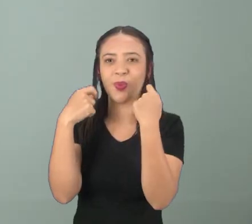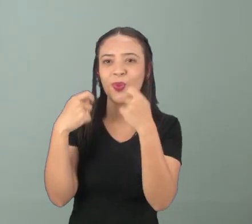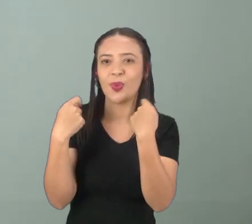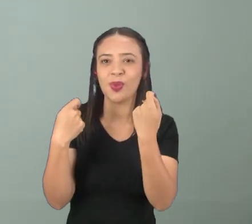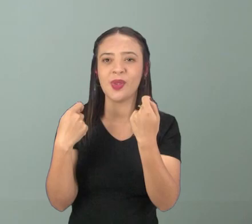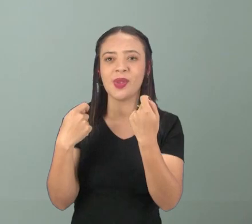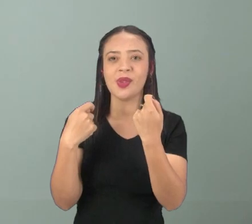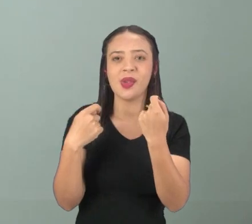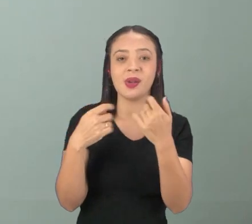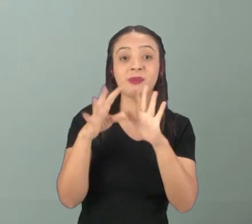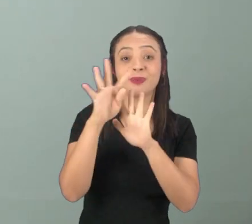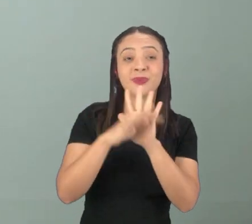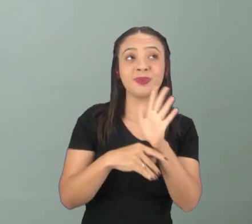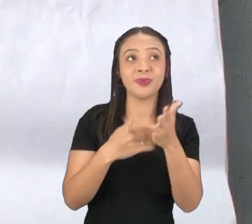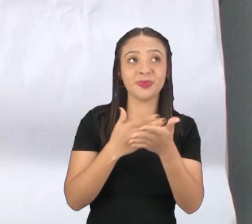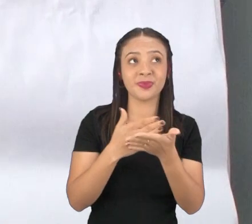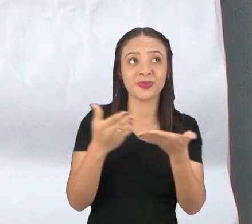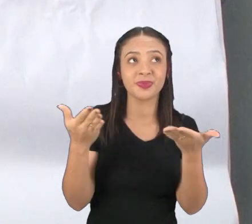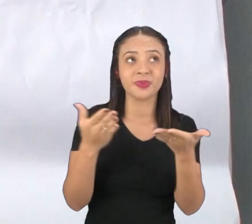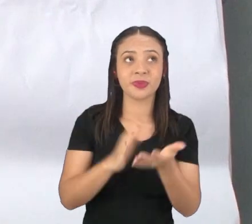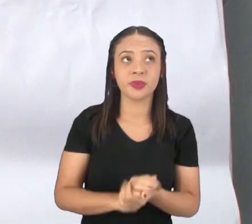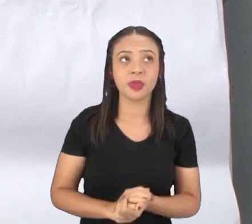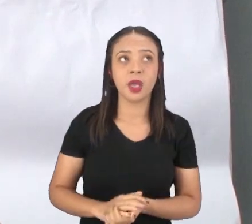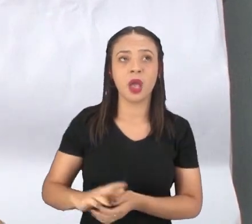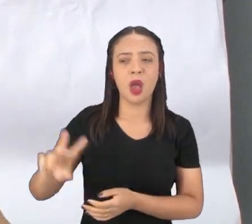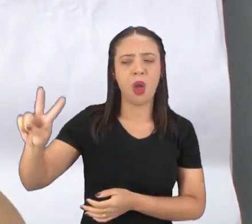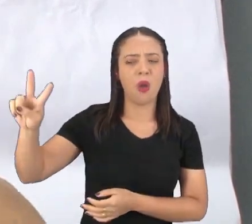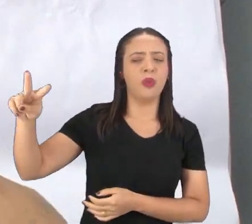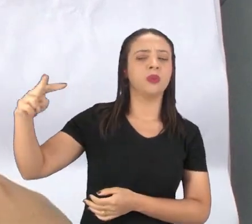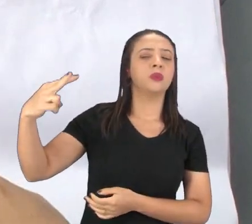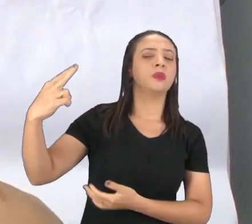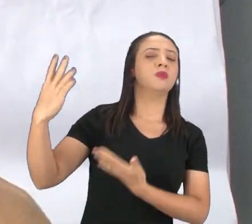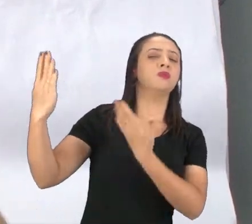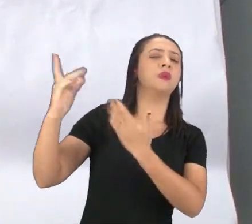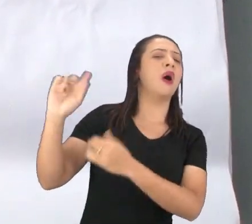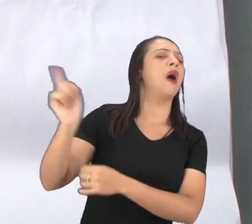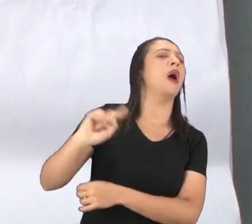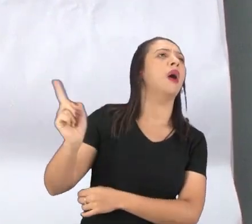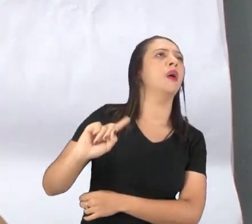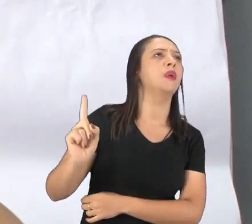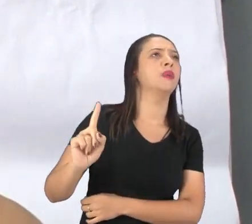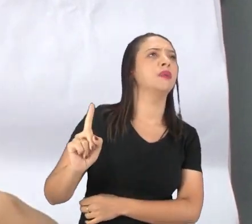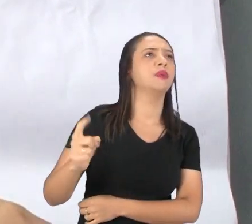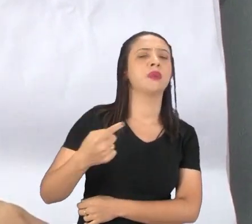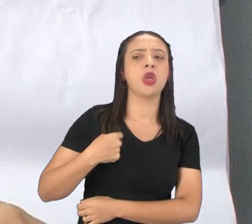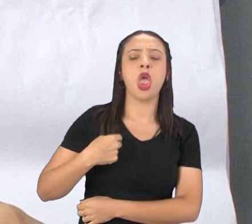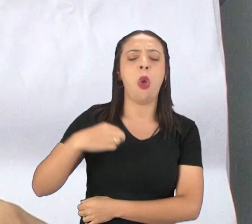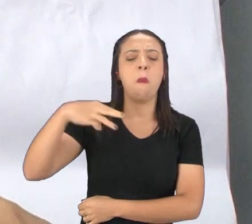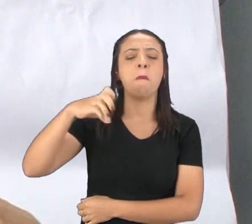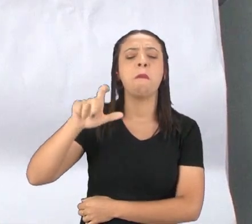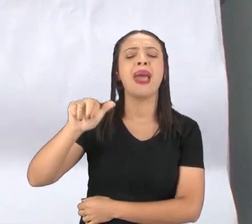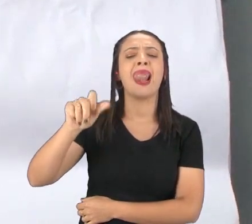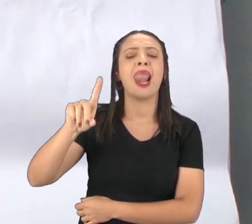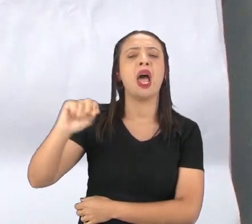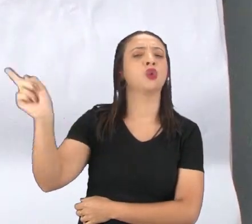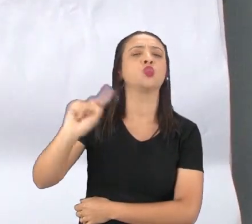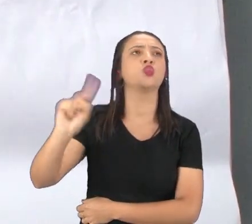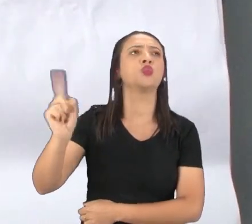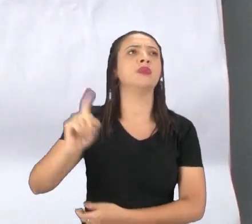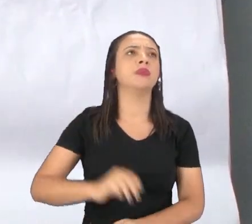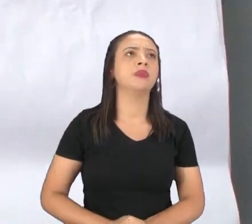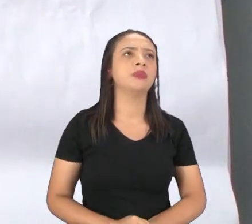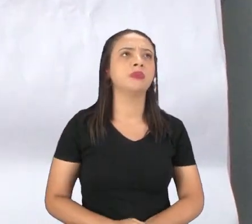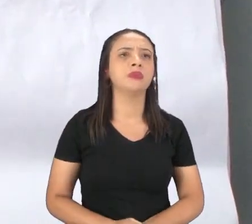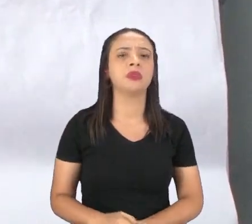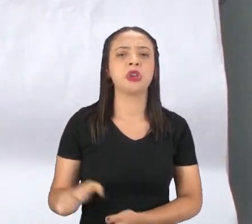E nosso texto inicia aqui, ó. Vamos lá? Não me olhe de lado, que eu não sou melado. Não